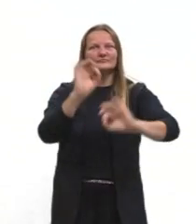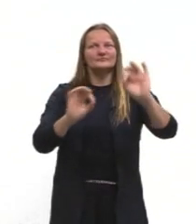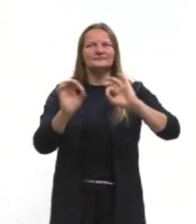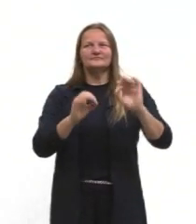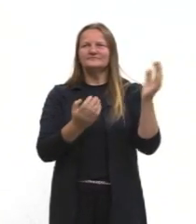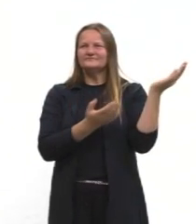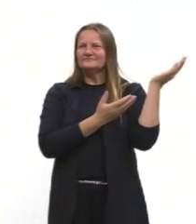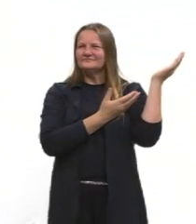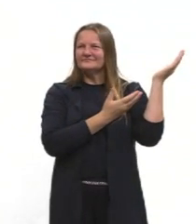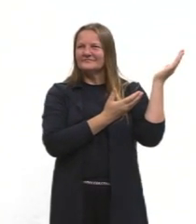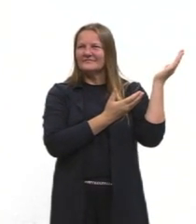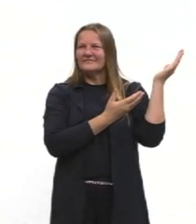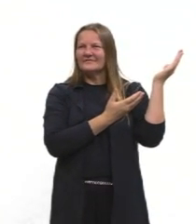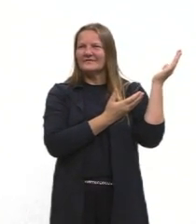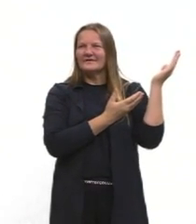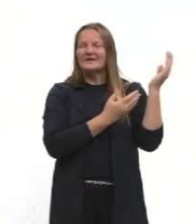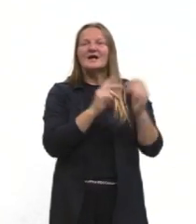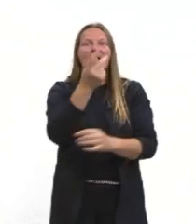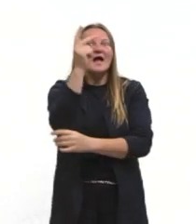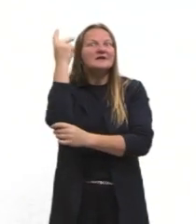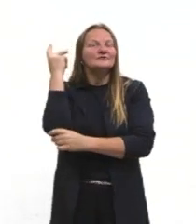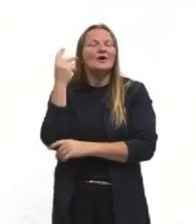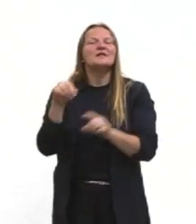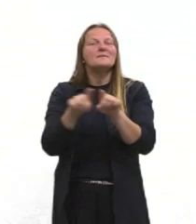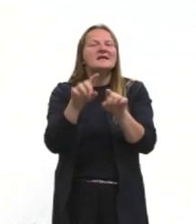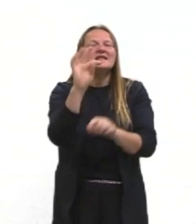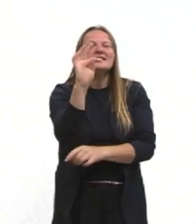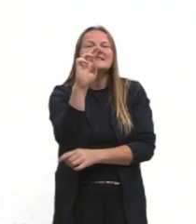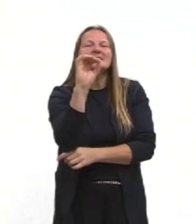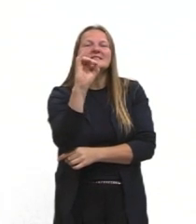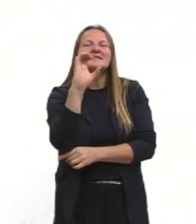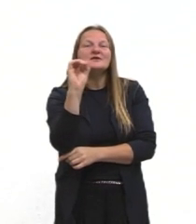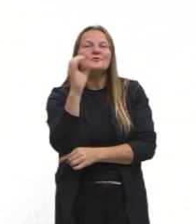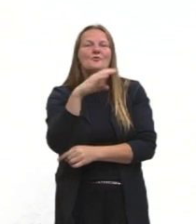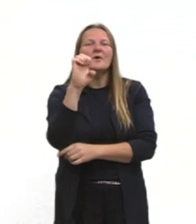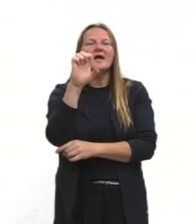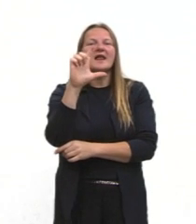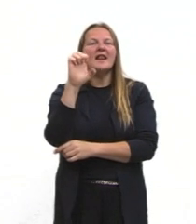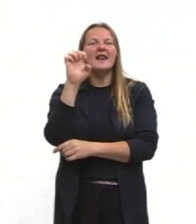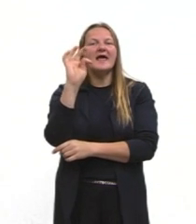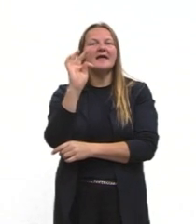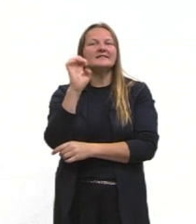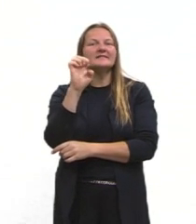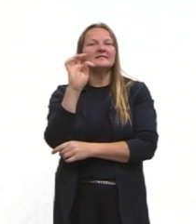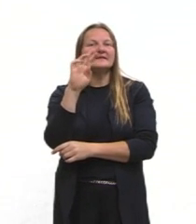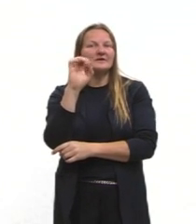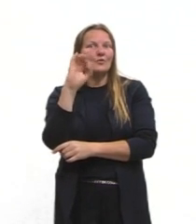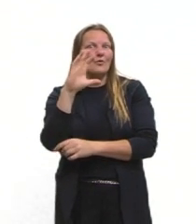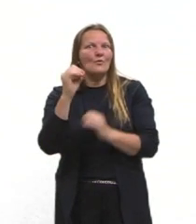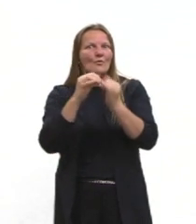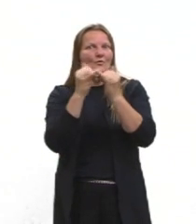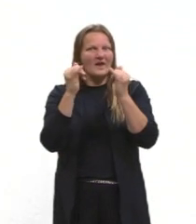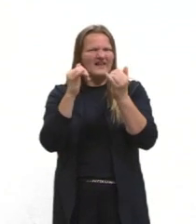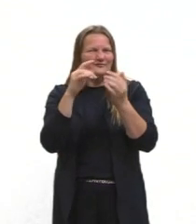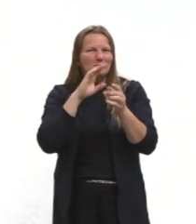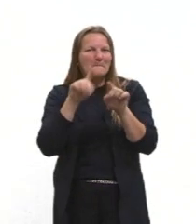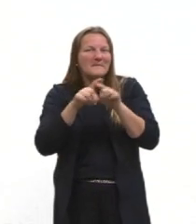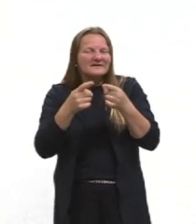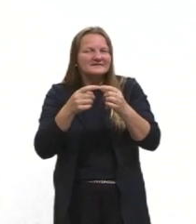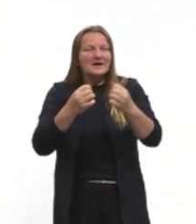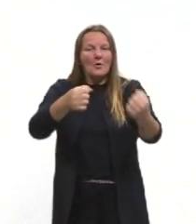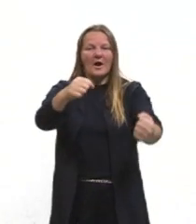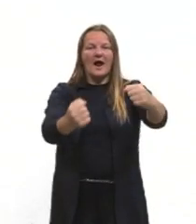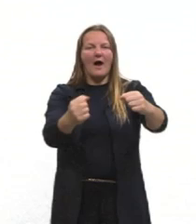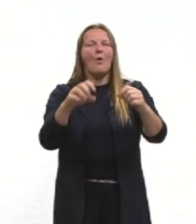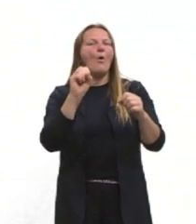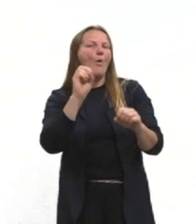interessante também a própria história do trio elétrico depois de uma pesquisada na internet gente quando inventa um trio elétrico